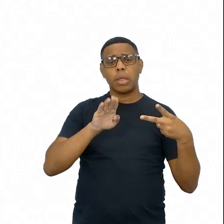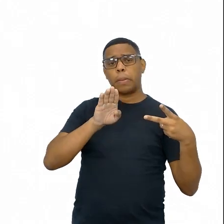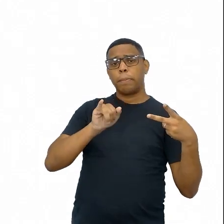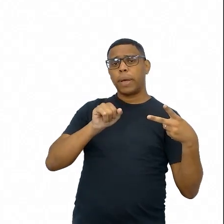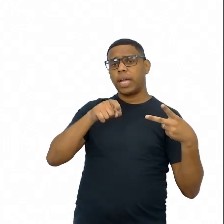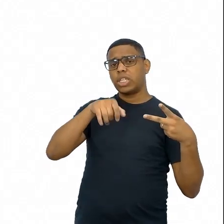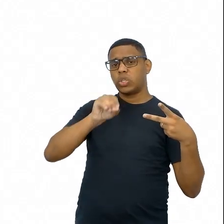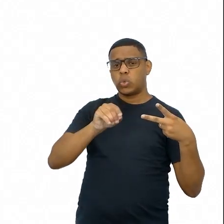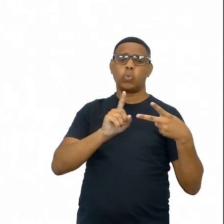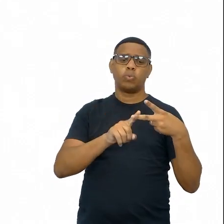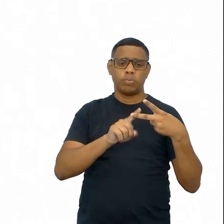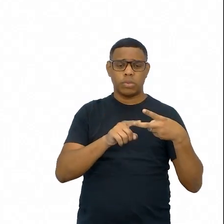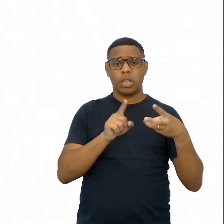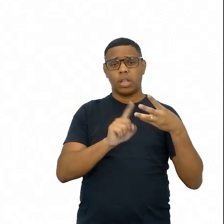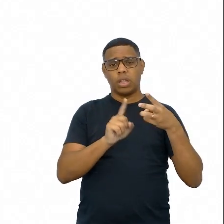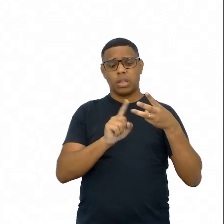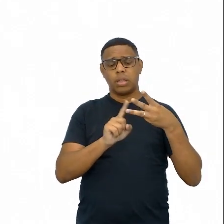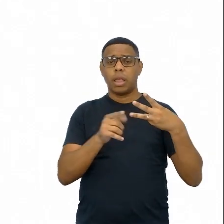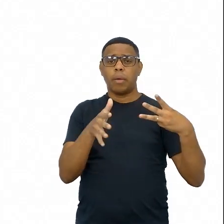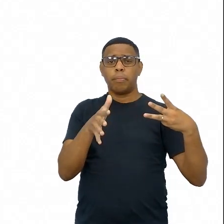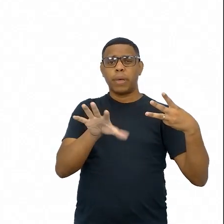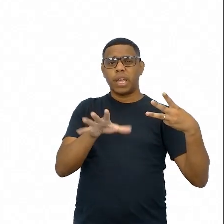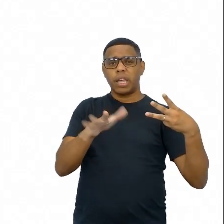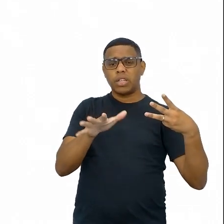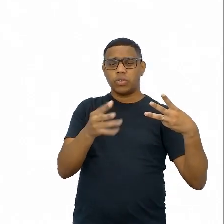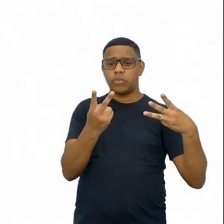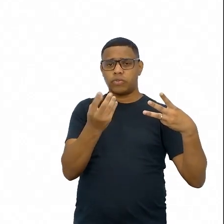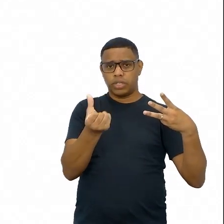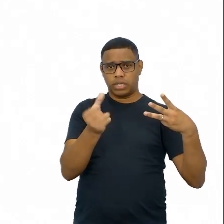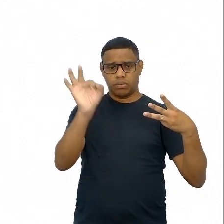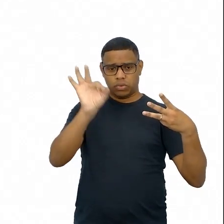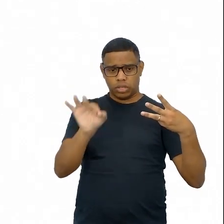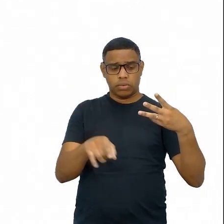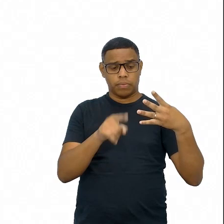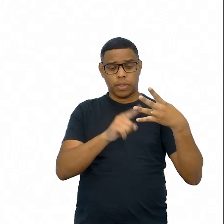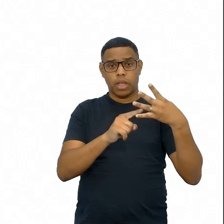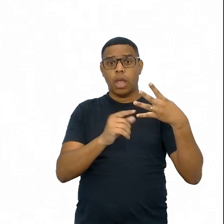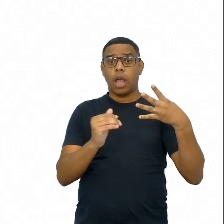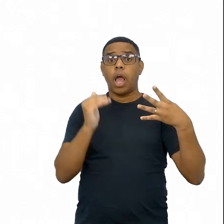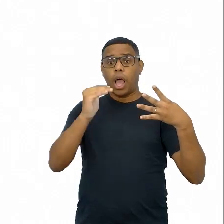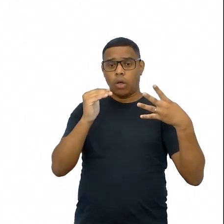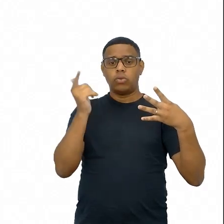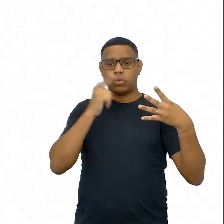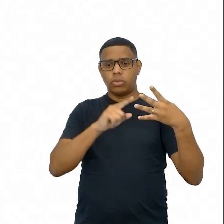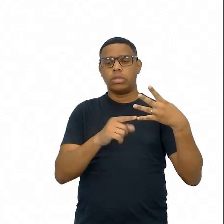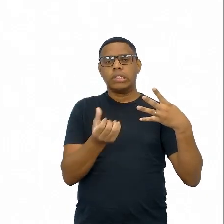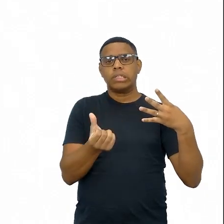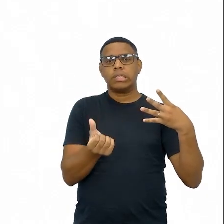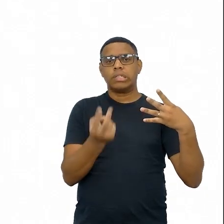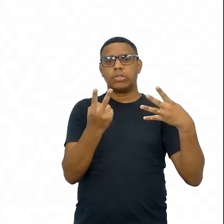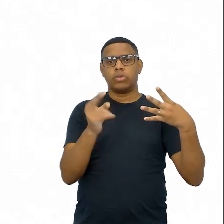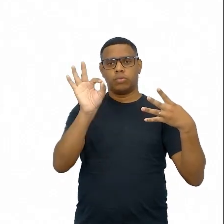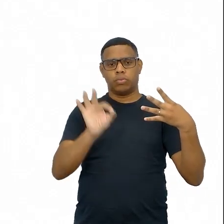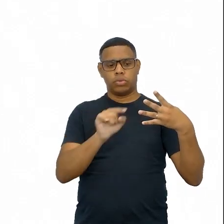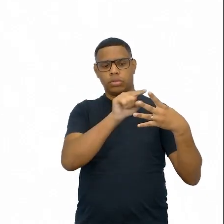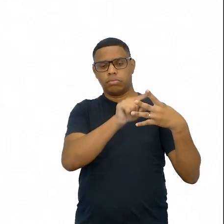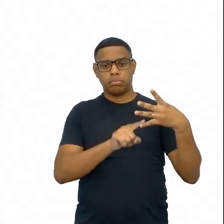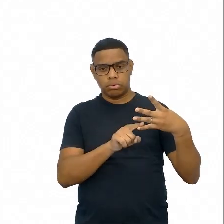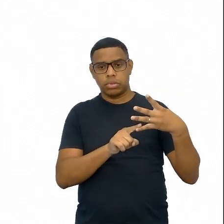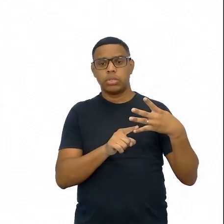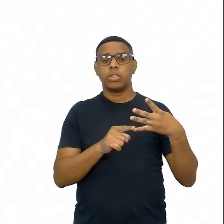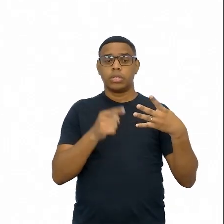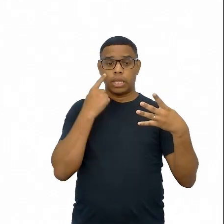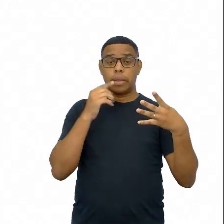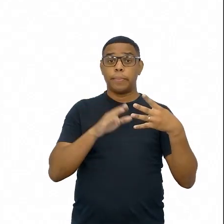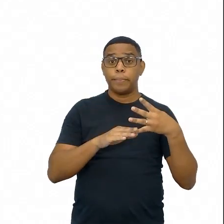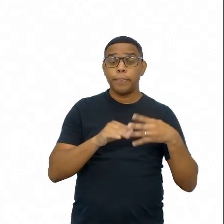baixo, no nível médio tivemos 26% e no nível alto 62%. Então, nós tivemos uma